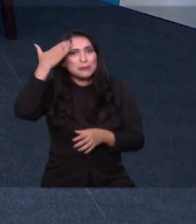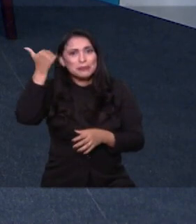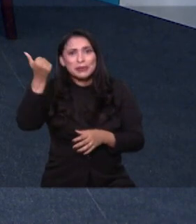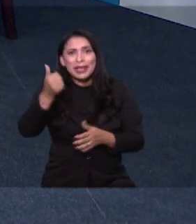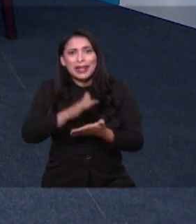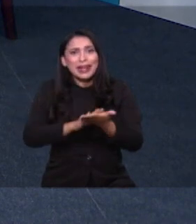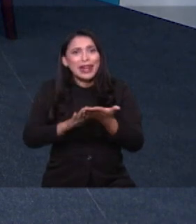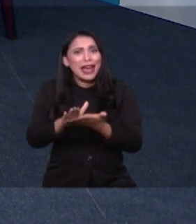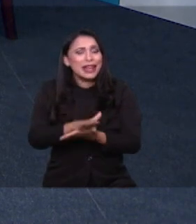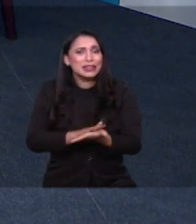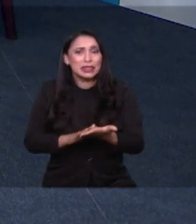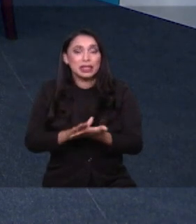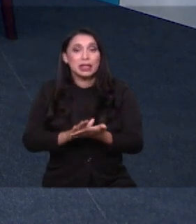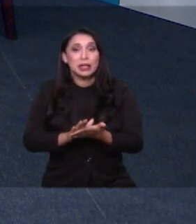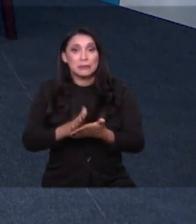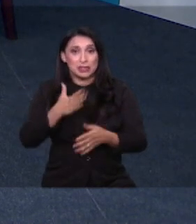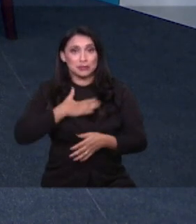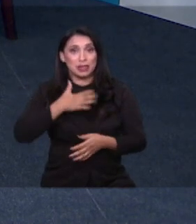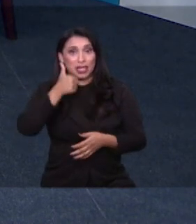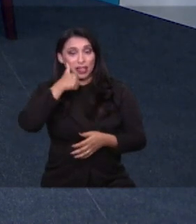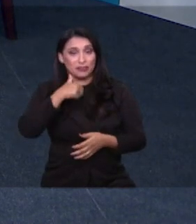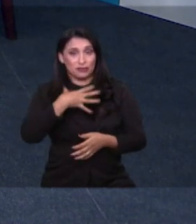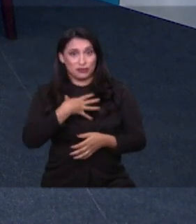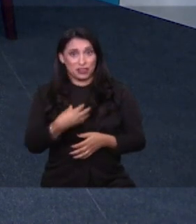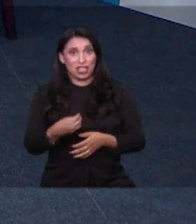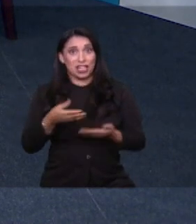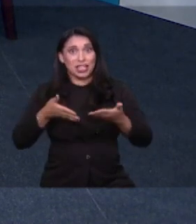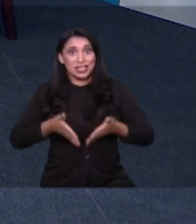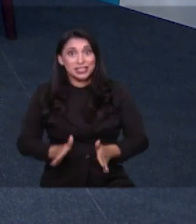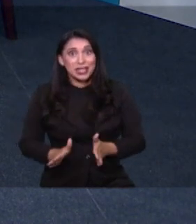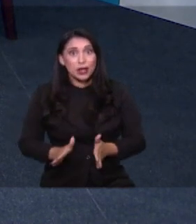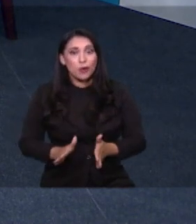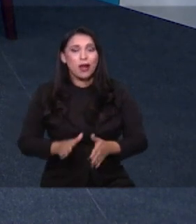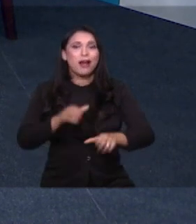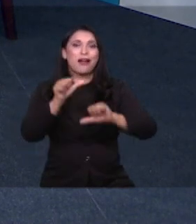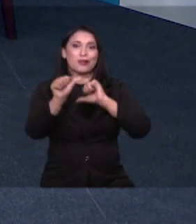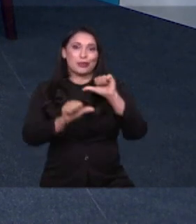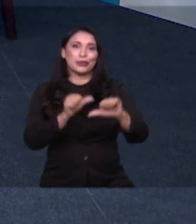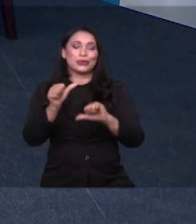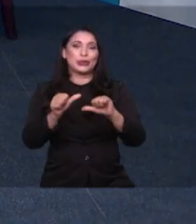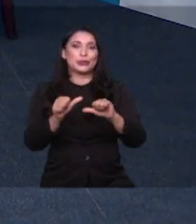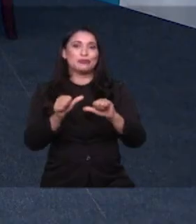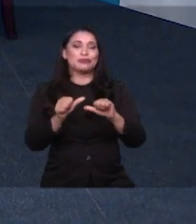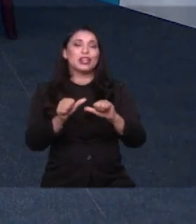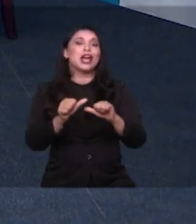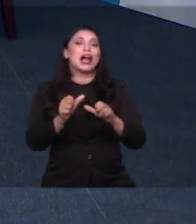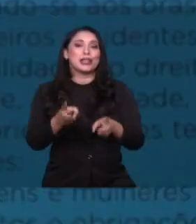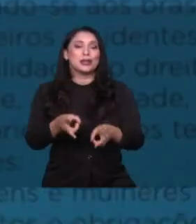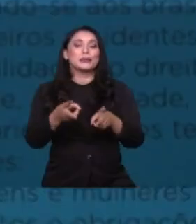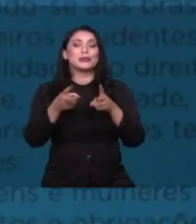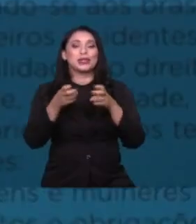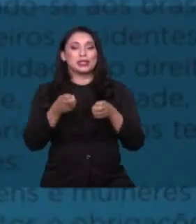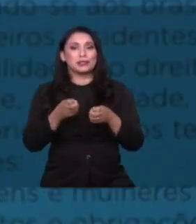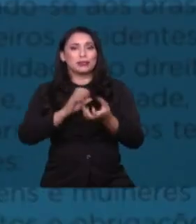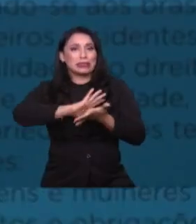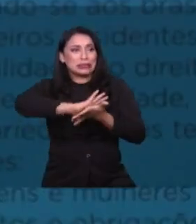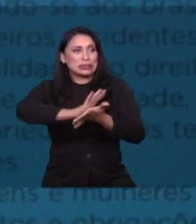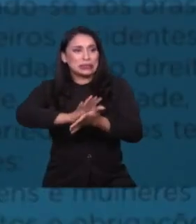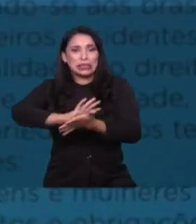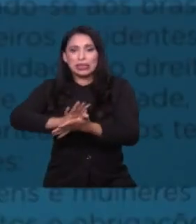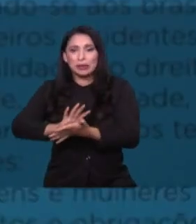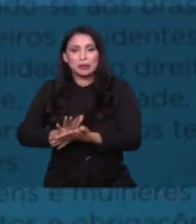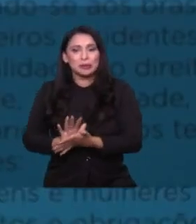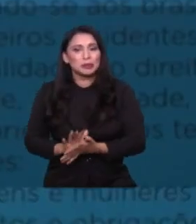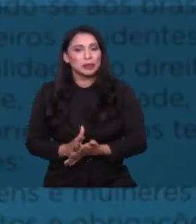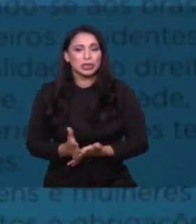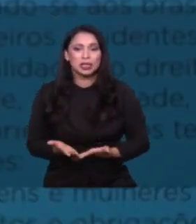mas a partir do nascimento da minha filha, eu percebi quanto que o mundo era exclusivo, assim, discriminava as pessoas,